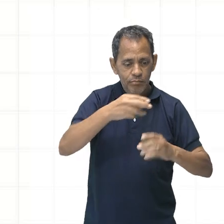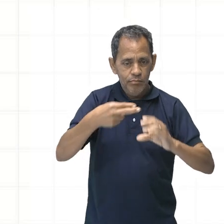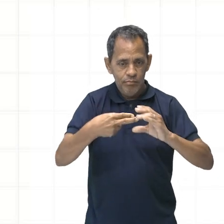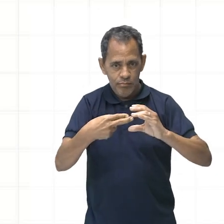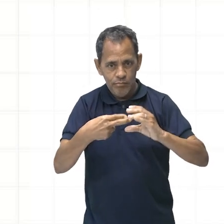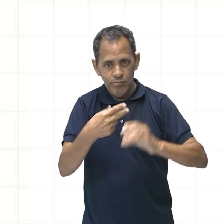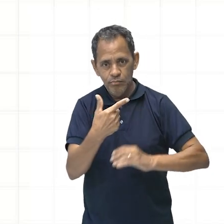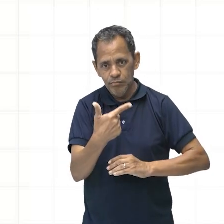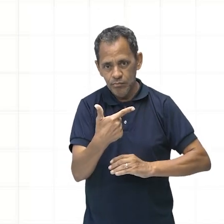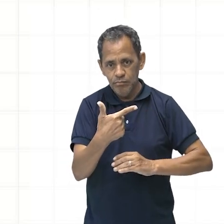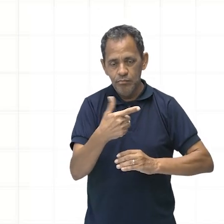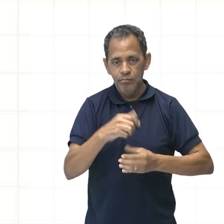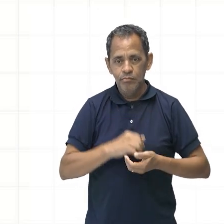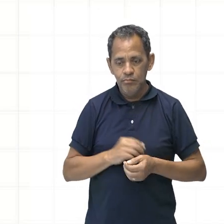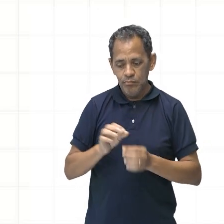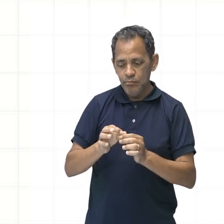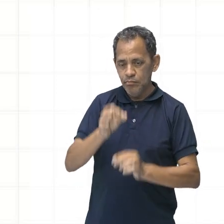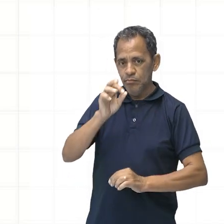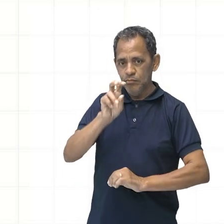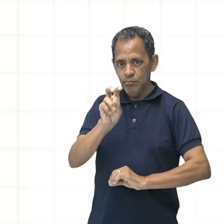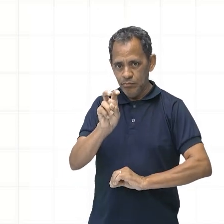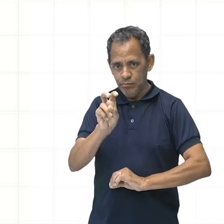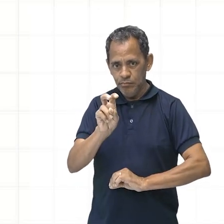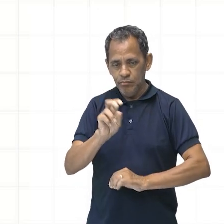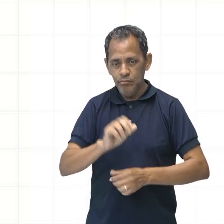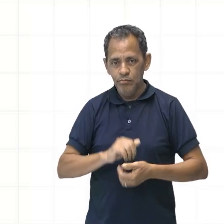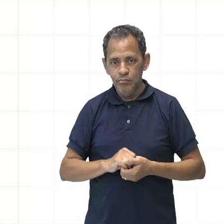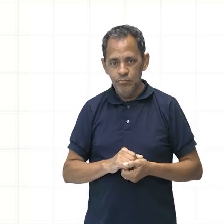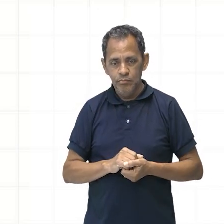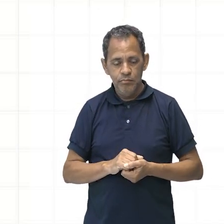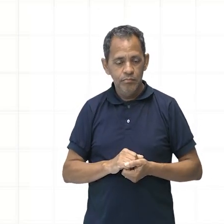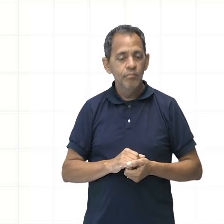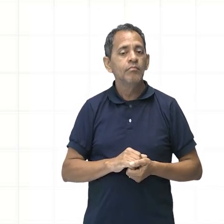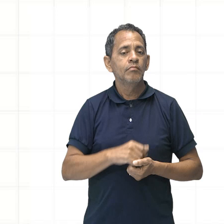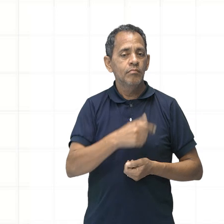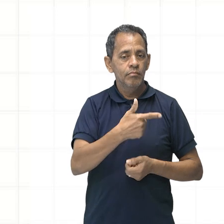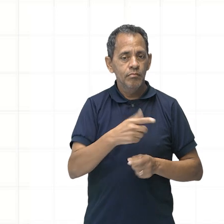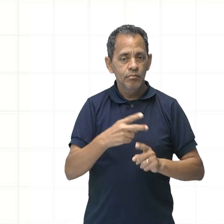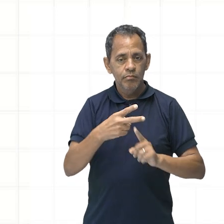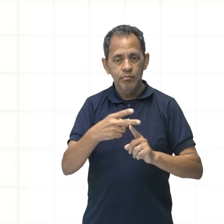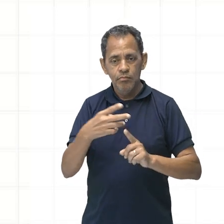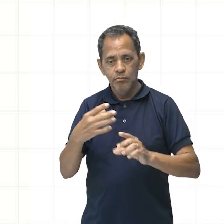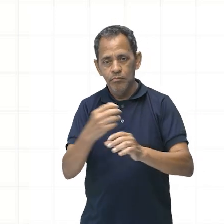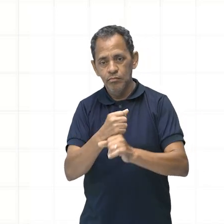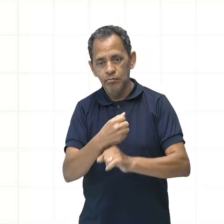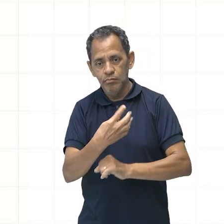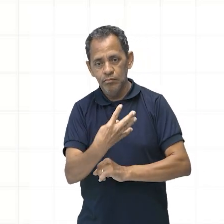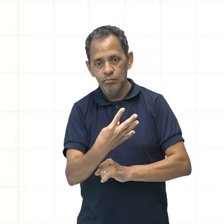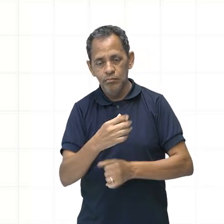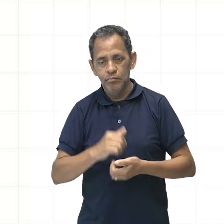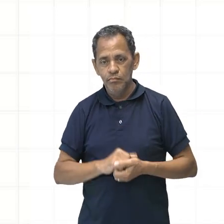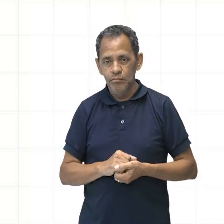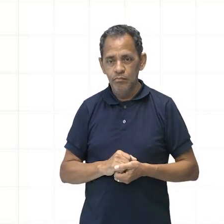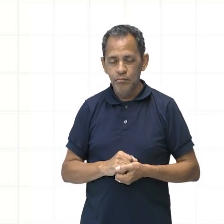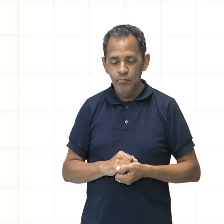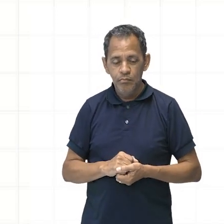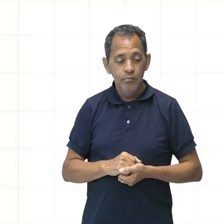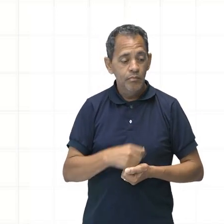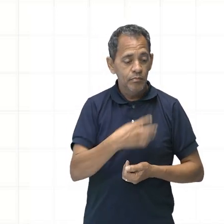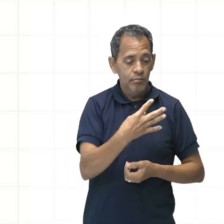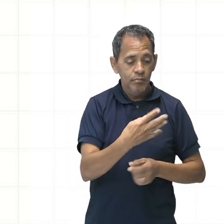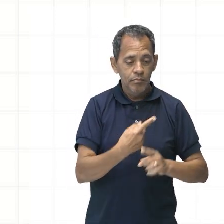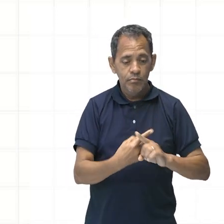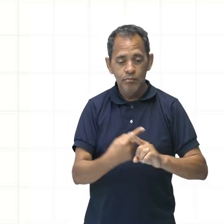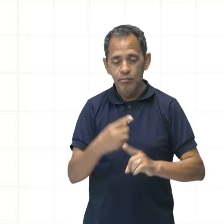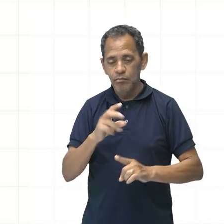é 2, a altura é 5, então 2 ao quadrado é 4, e 4 vezes